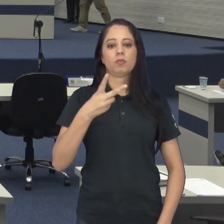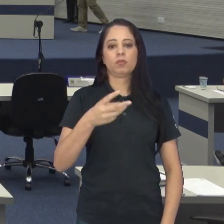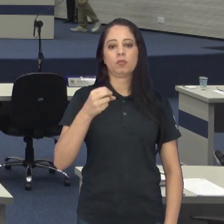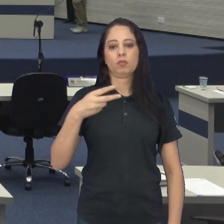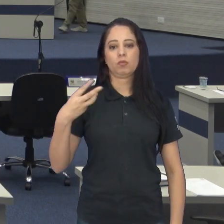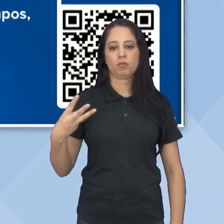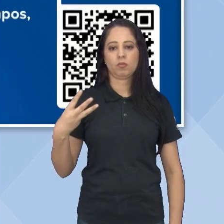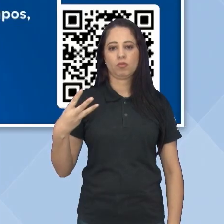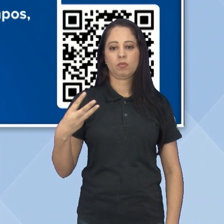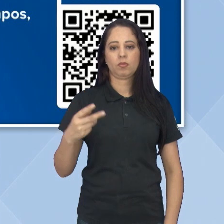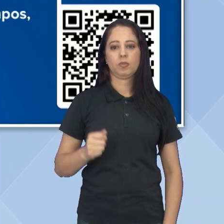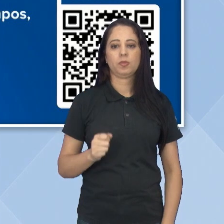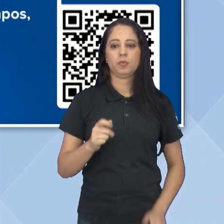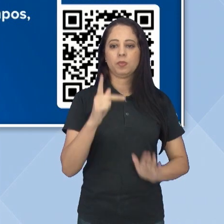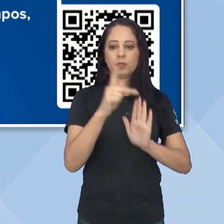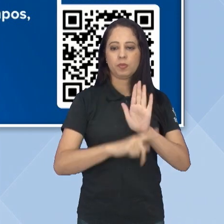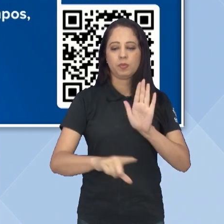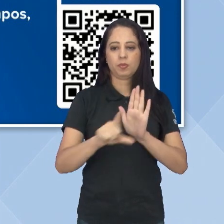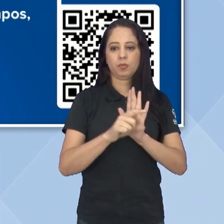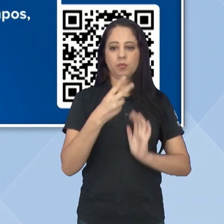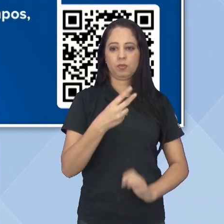5877/2023, projeto de lei número